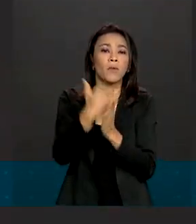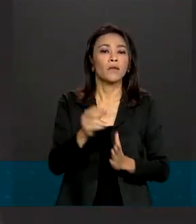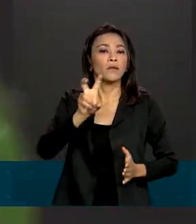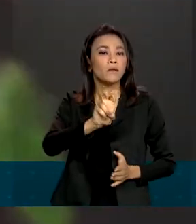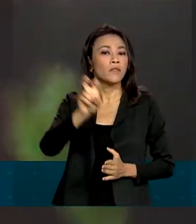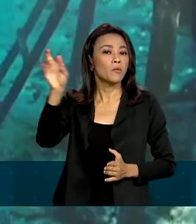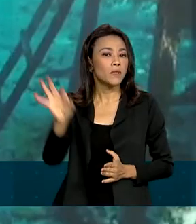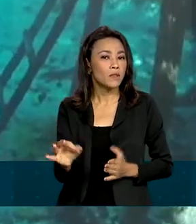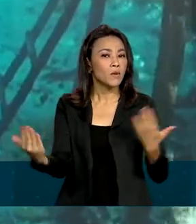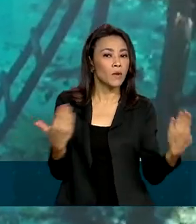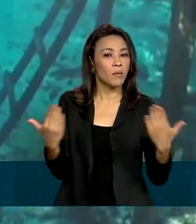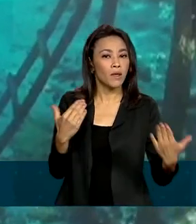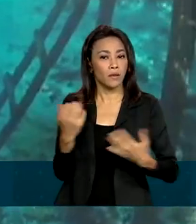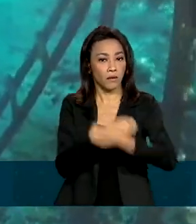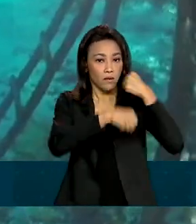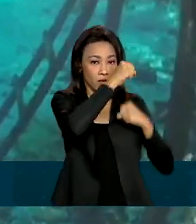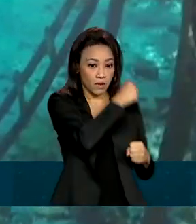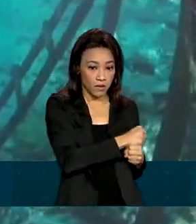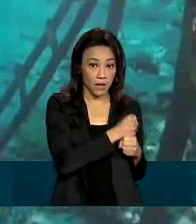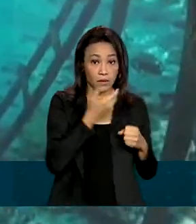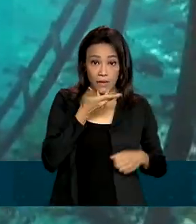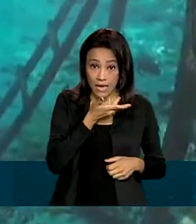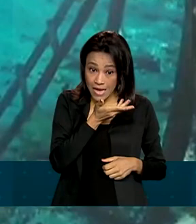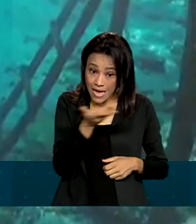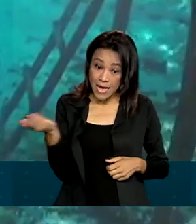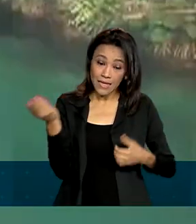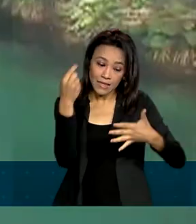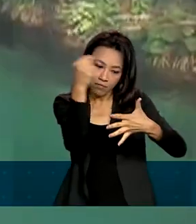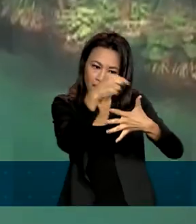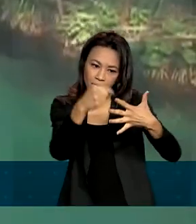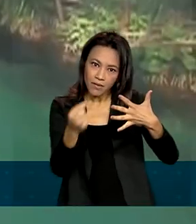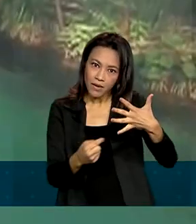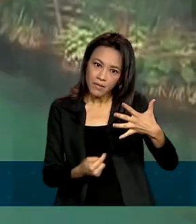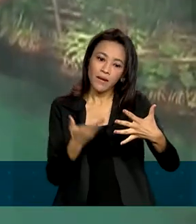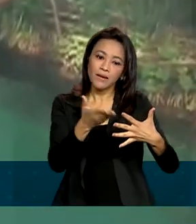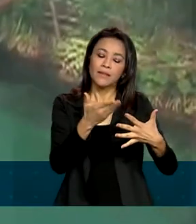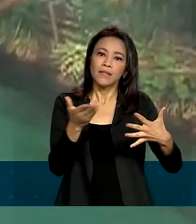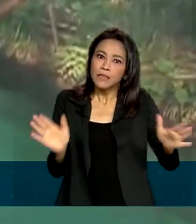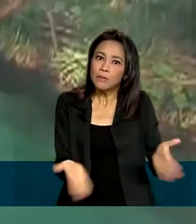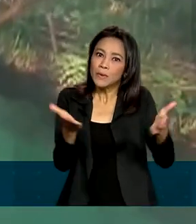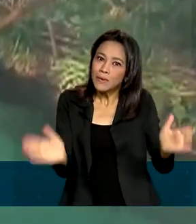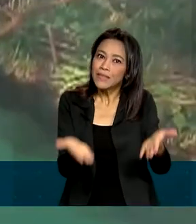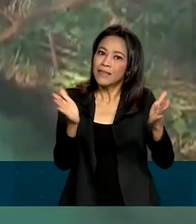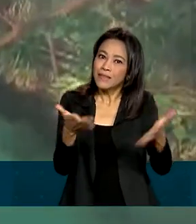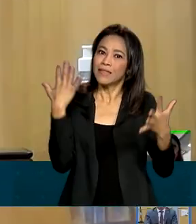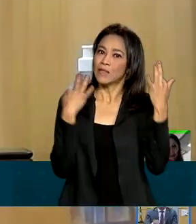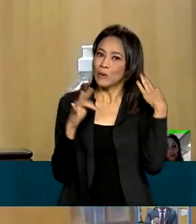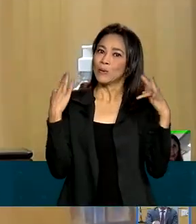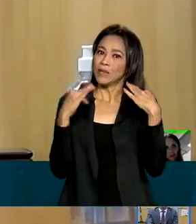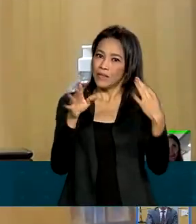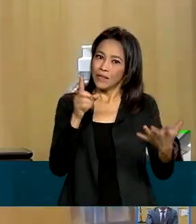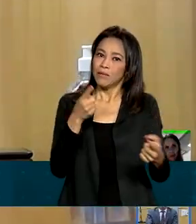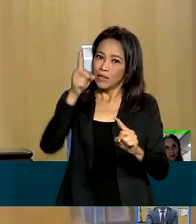ao ano anterior esses fatores vê impulsionando o turismo doméstico